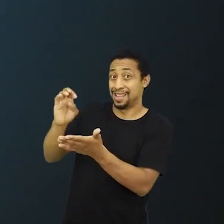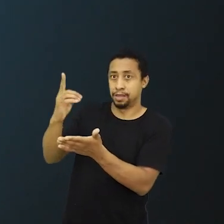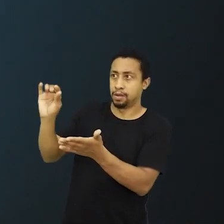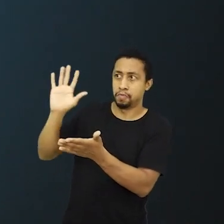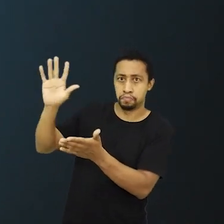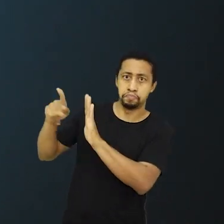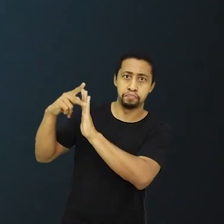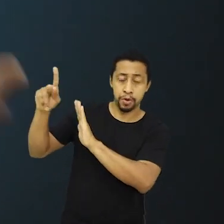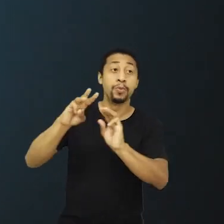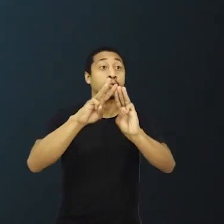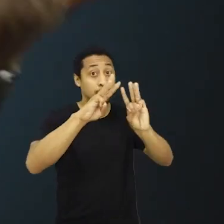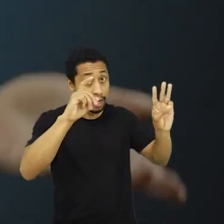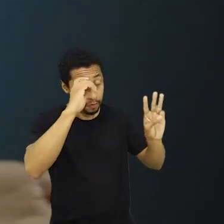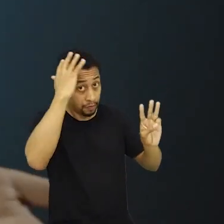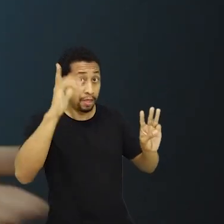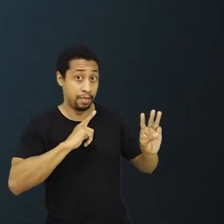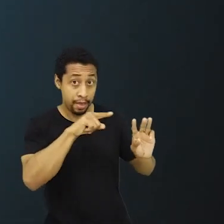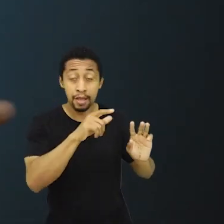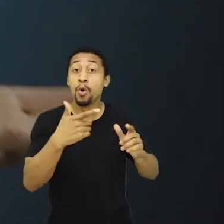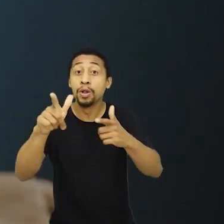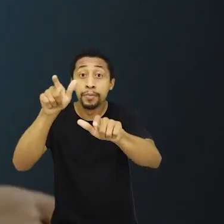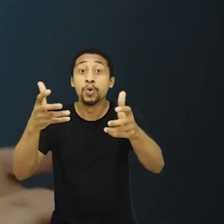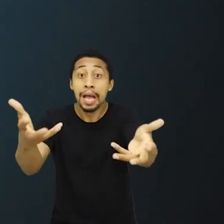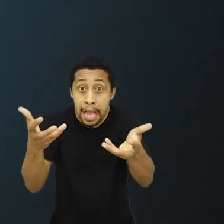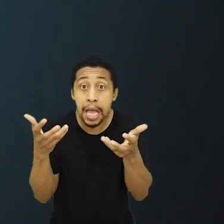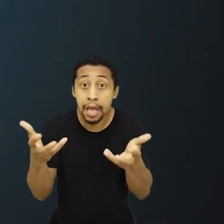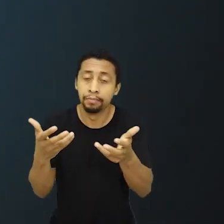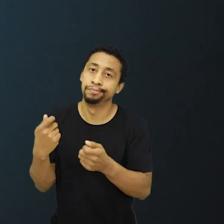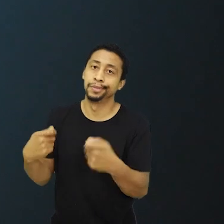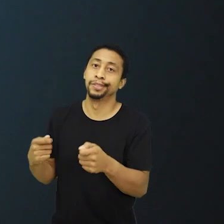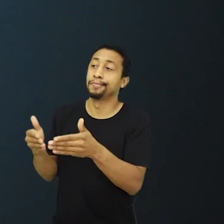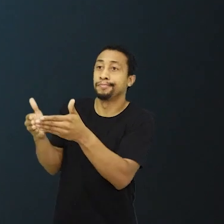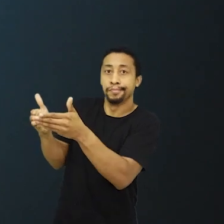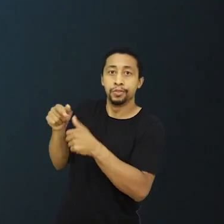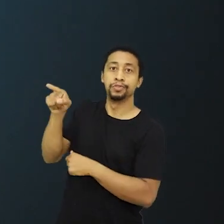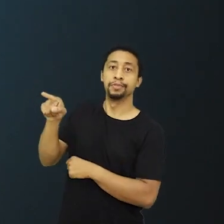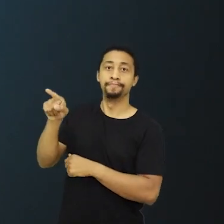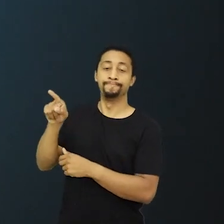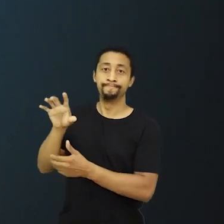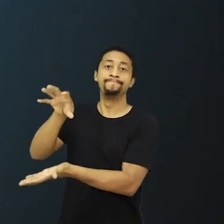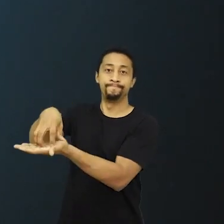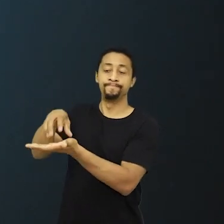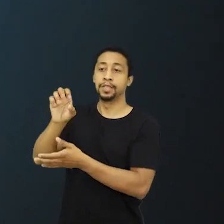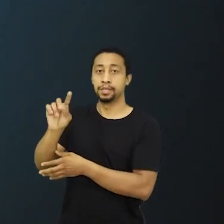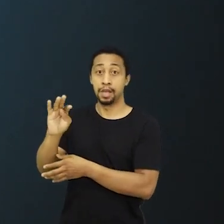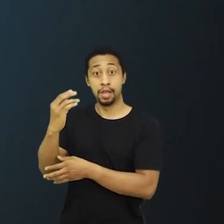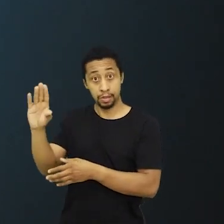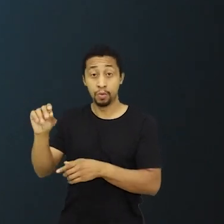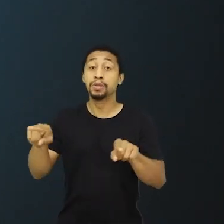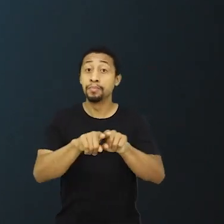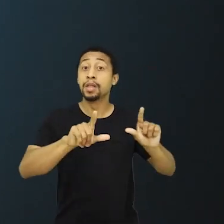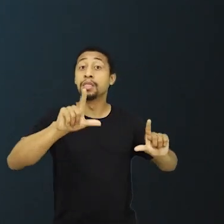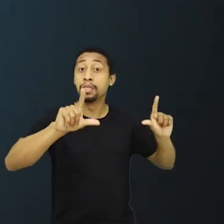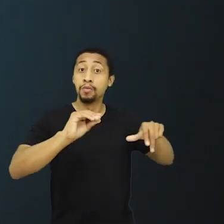site Vladimir Herzog, mas quem quiser licenciar, precisa licenciar com o Estadão. As matérias da TV Cultura são